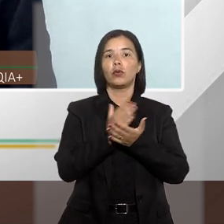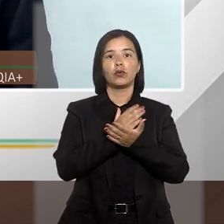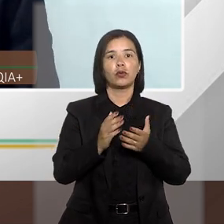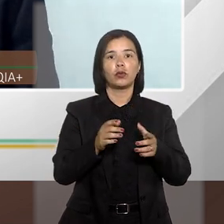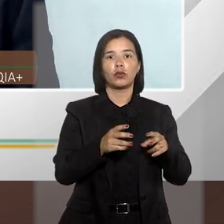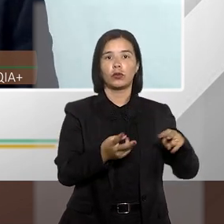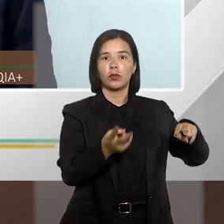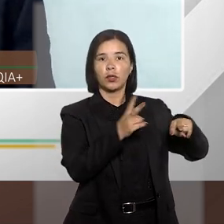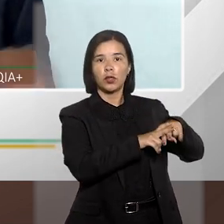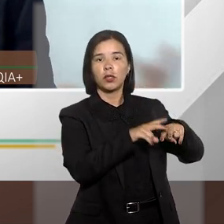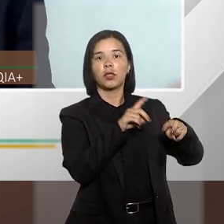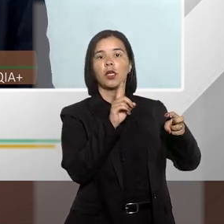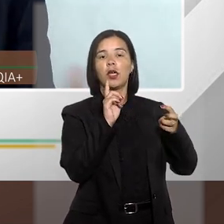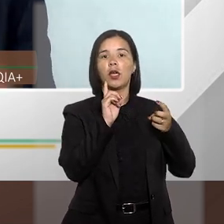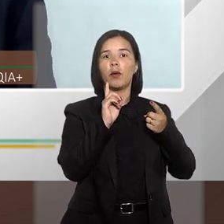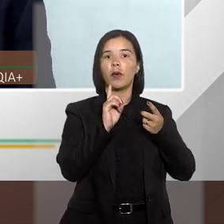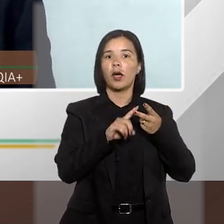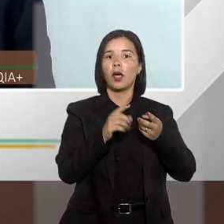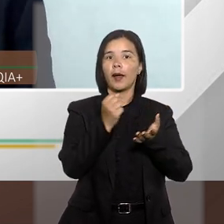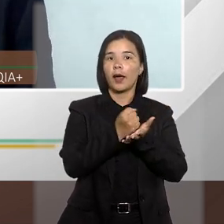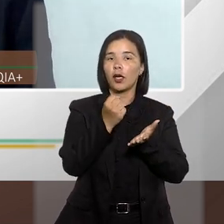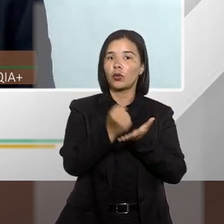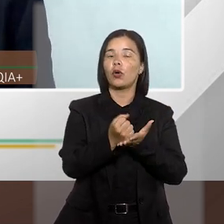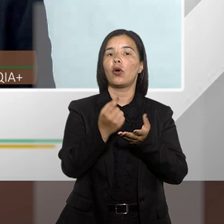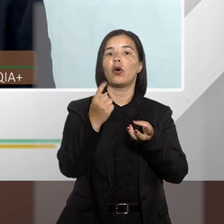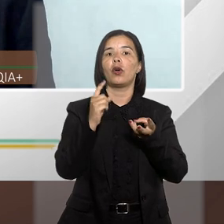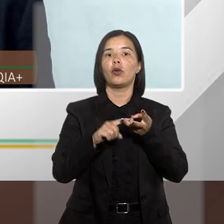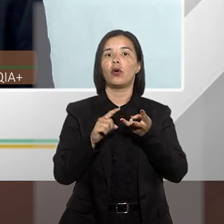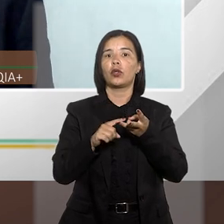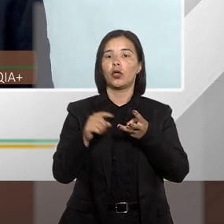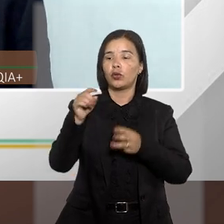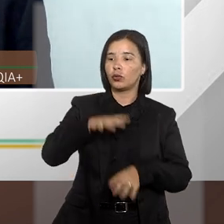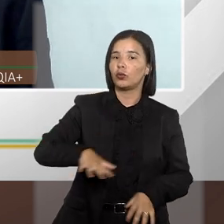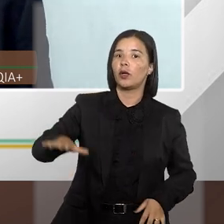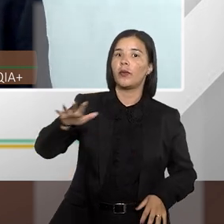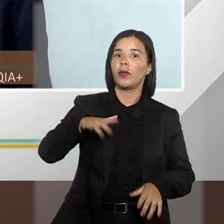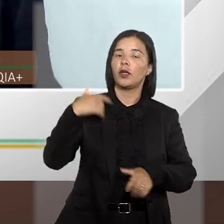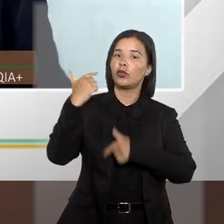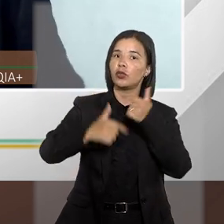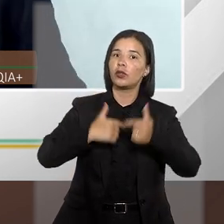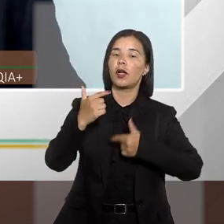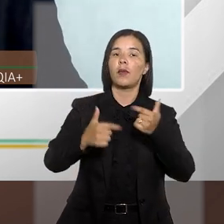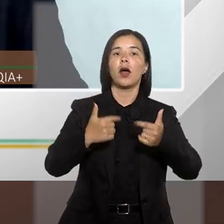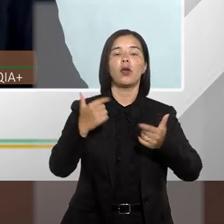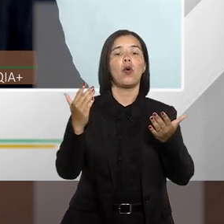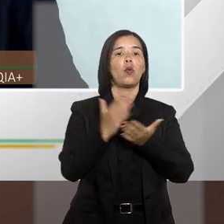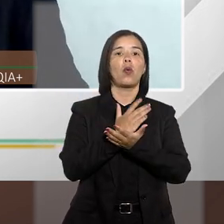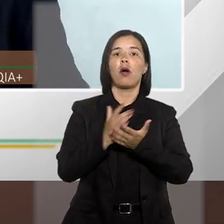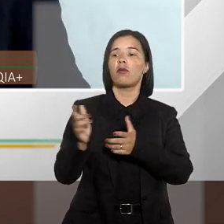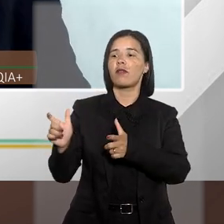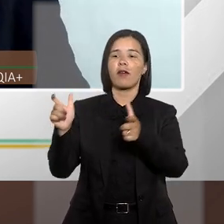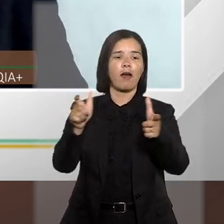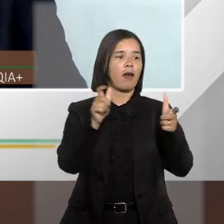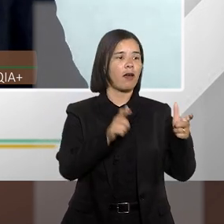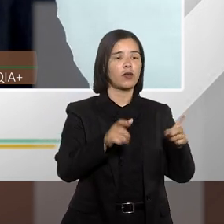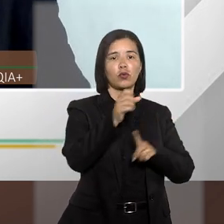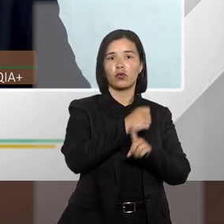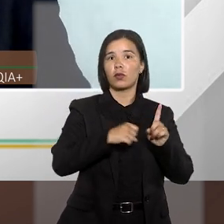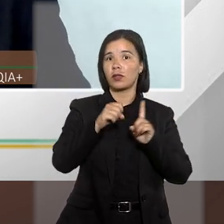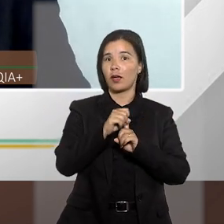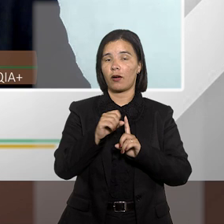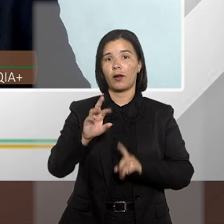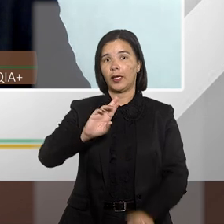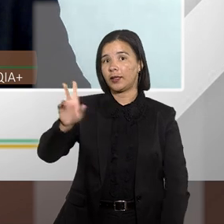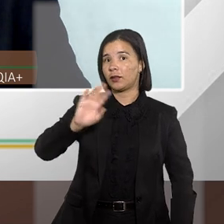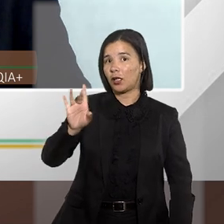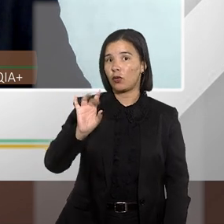sistema prisional, seja no cartório, seja no ambiente de trabalho, seja em qualquer ambiente social. E não